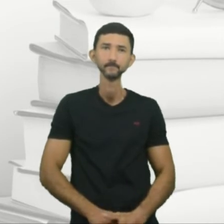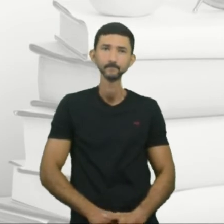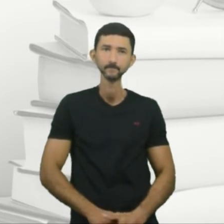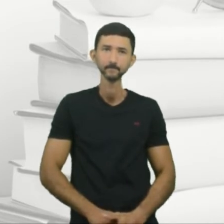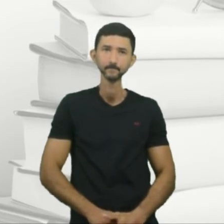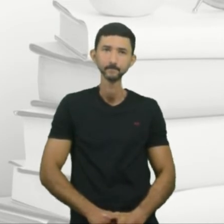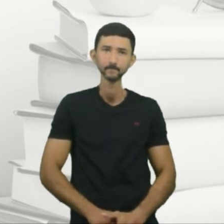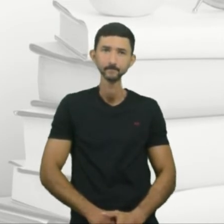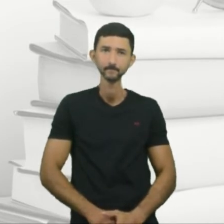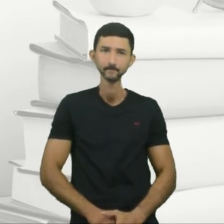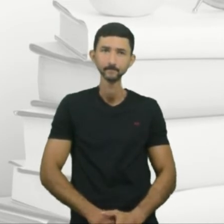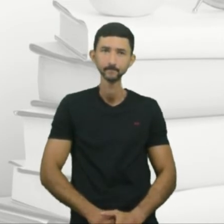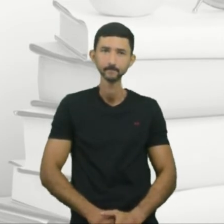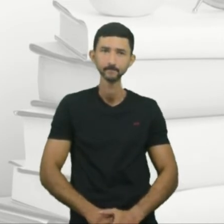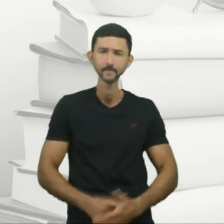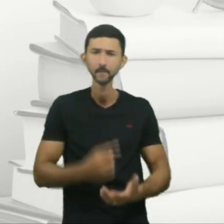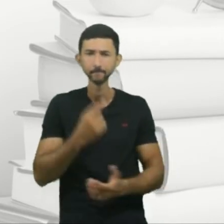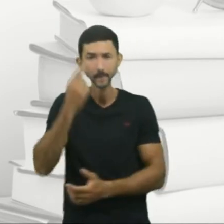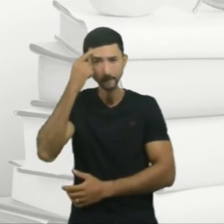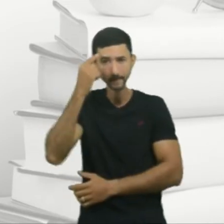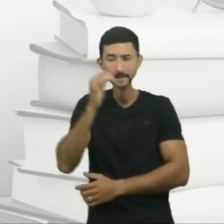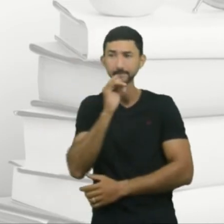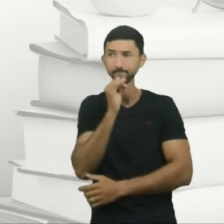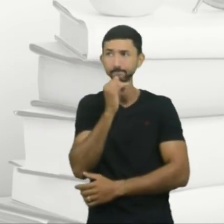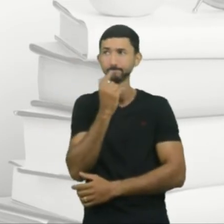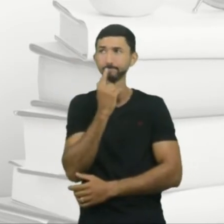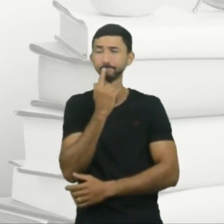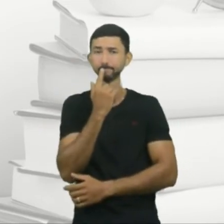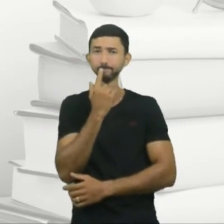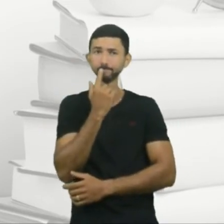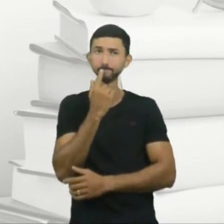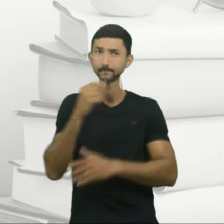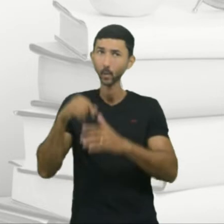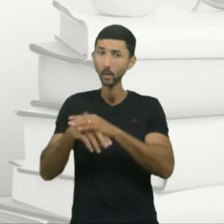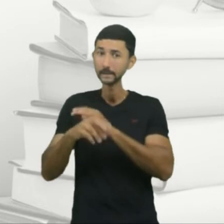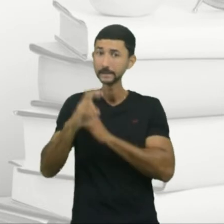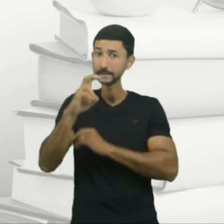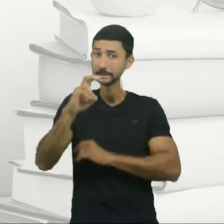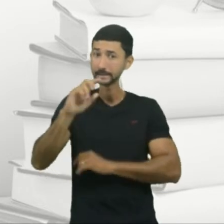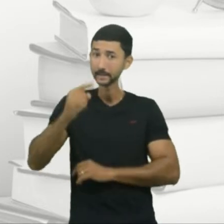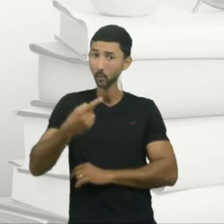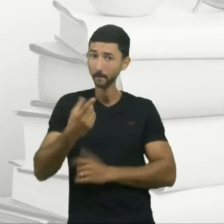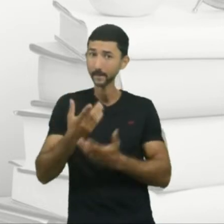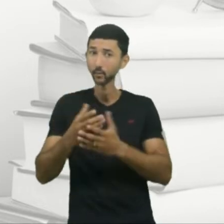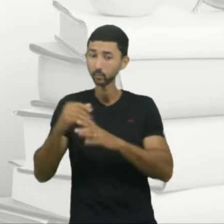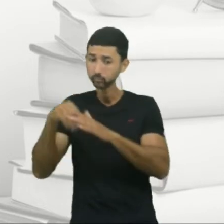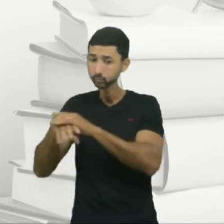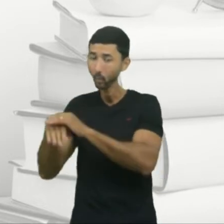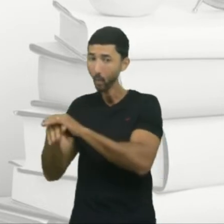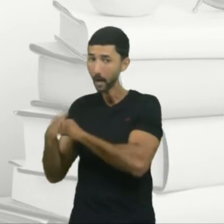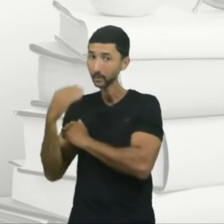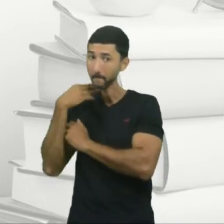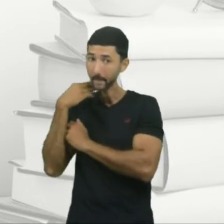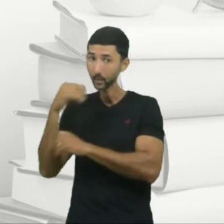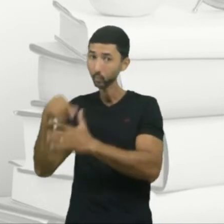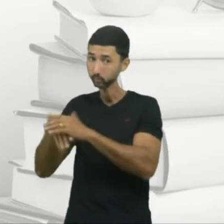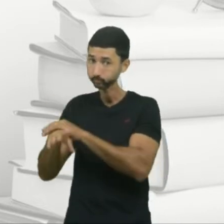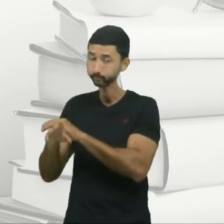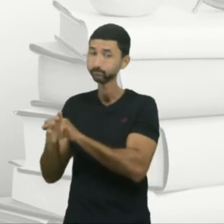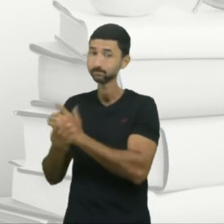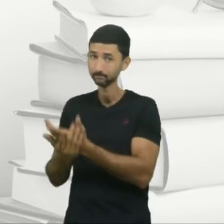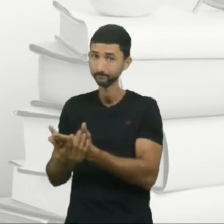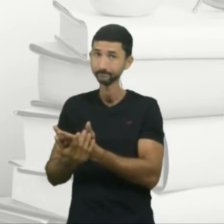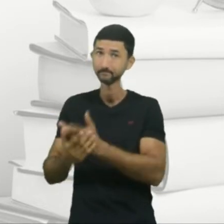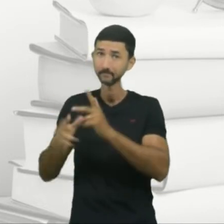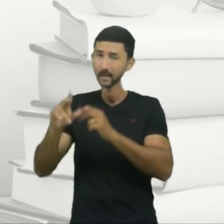Olhem aqui, imagina que você acumulou um valor de R$ 5.000 e também fez esse depósito,